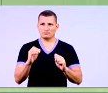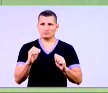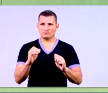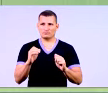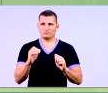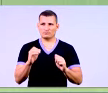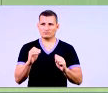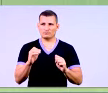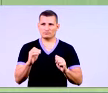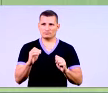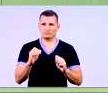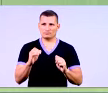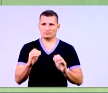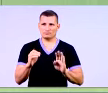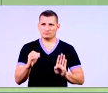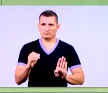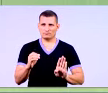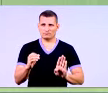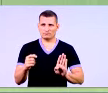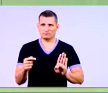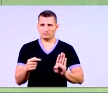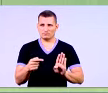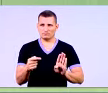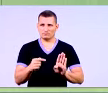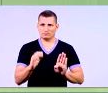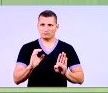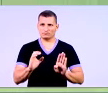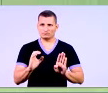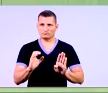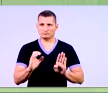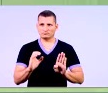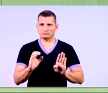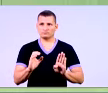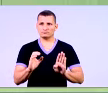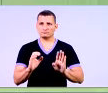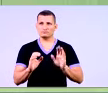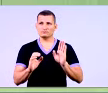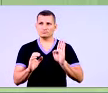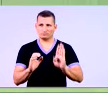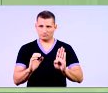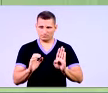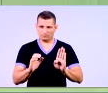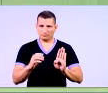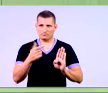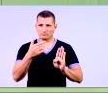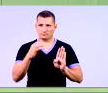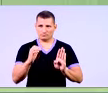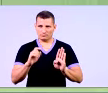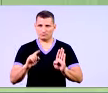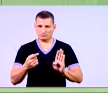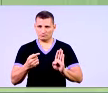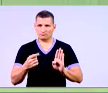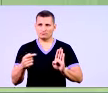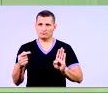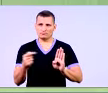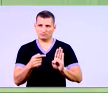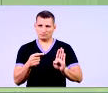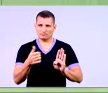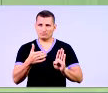aí o bebê recebe c o bê vale a 20 só que como ele está recebendo os 10